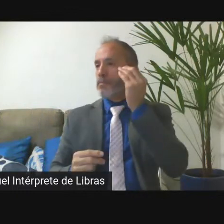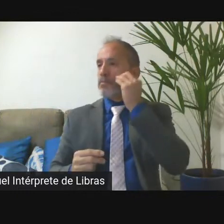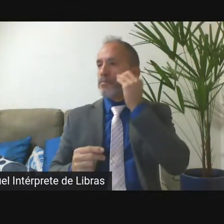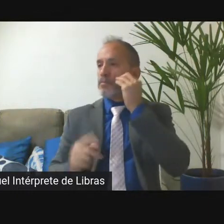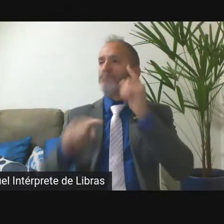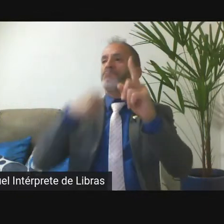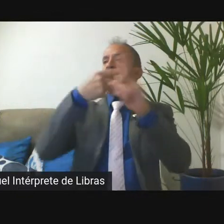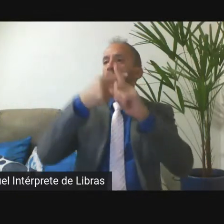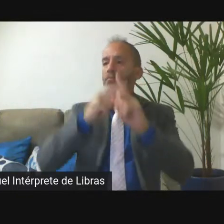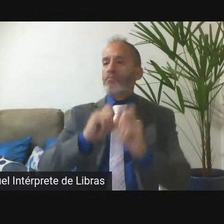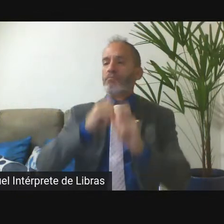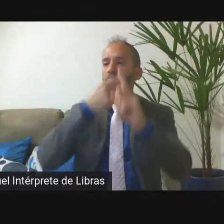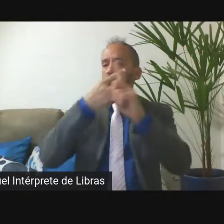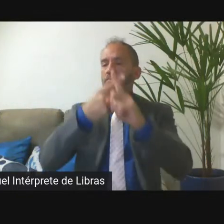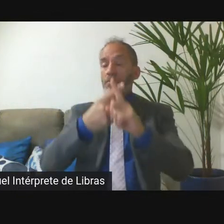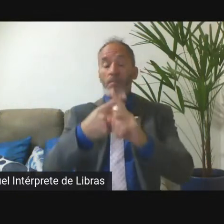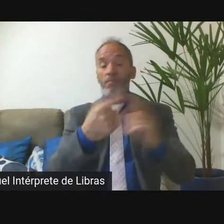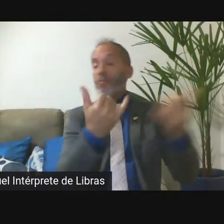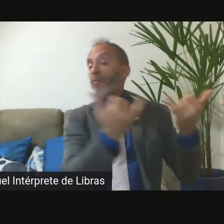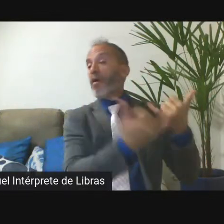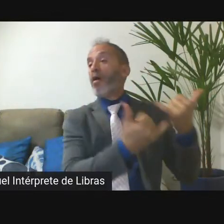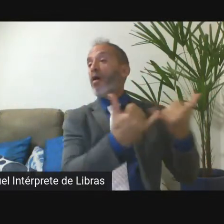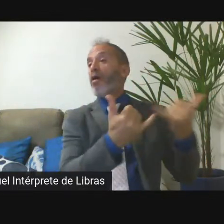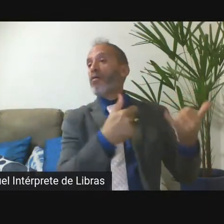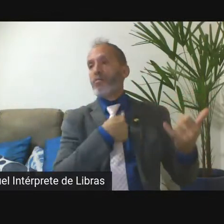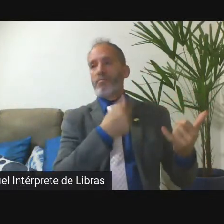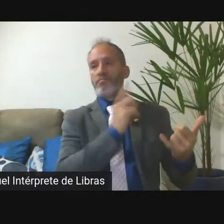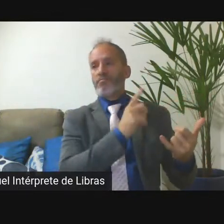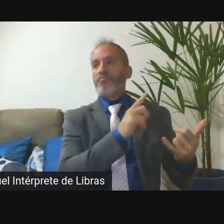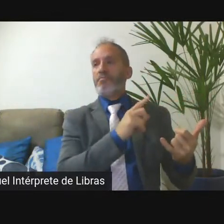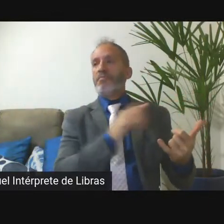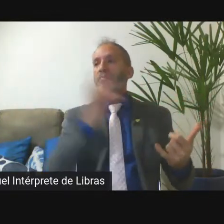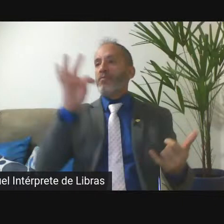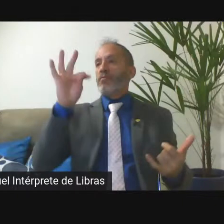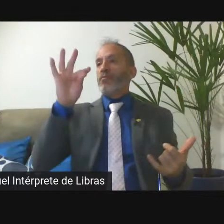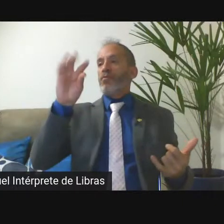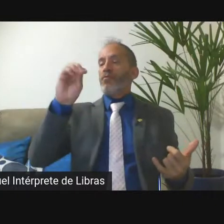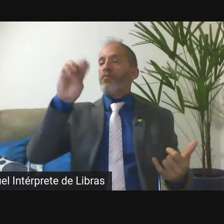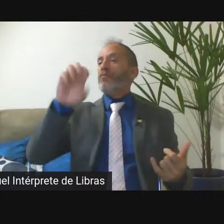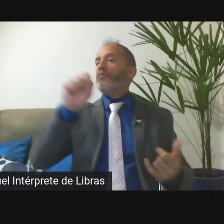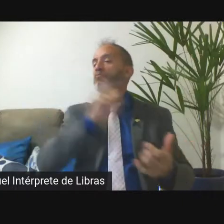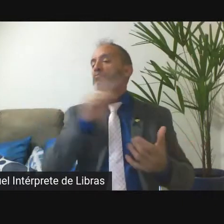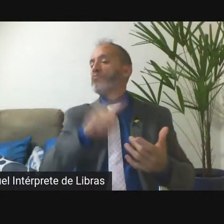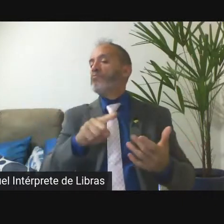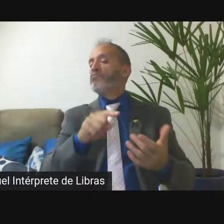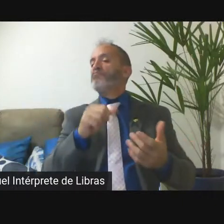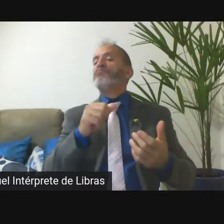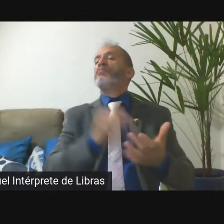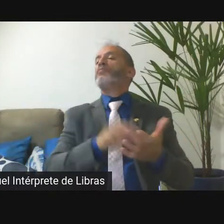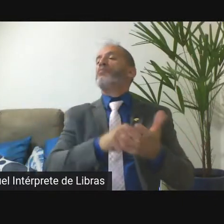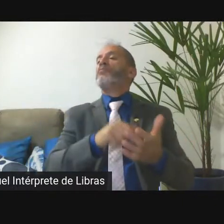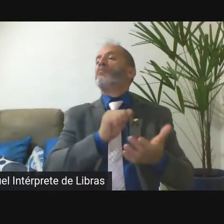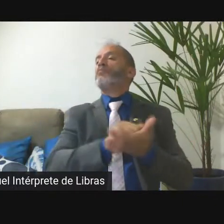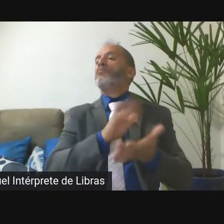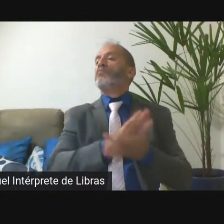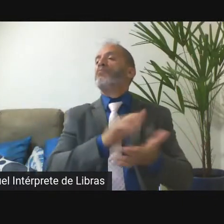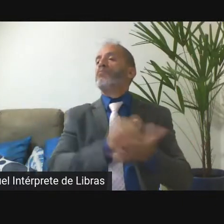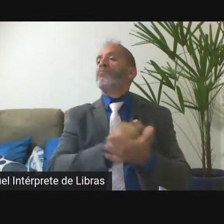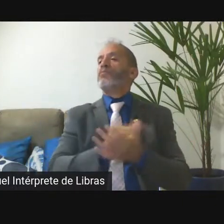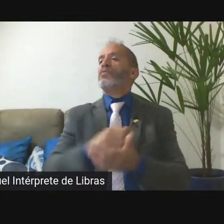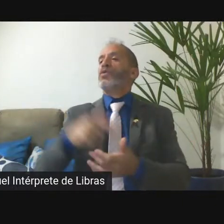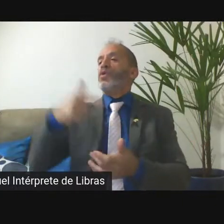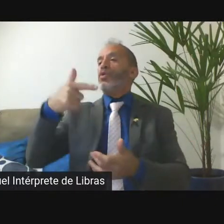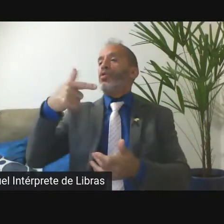uma vez. E quem falou isso não fui eu. Foi Thomas Edison, que registrou nada mais de 2.000